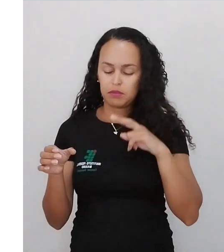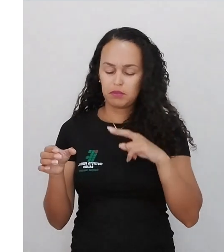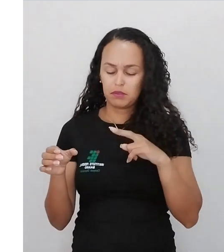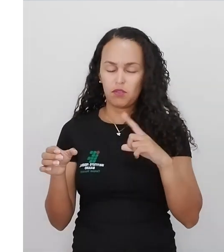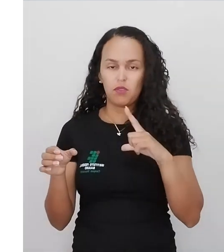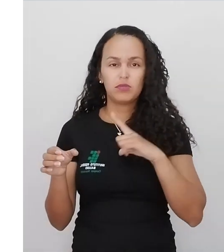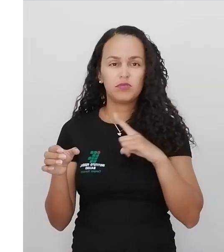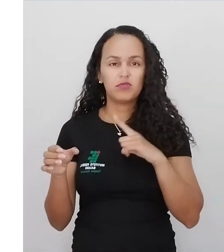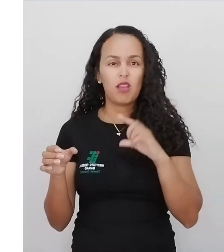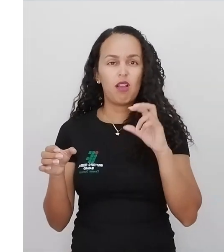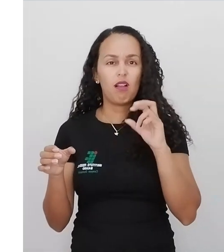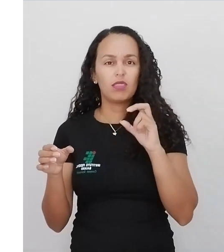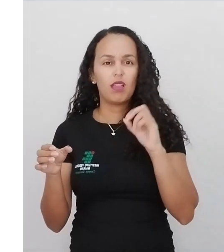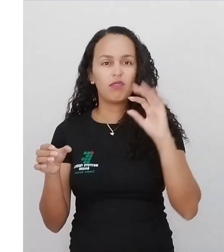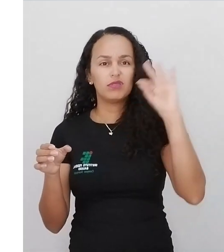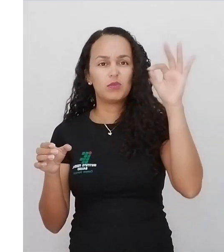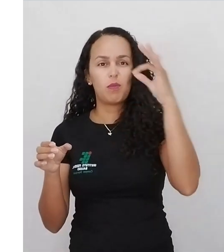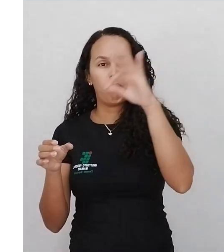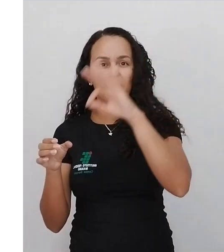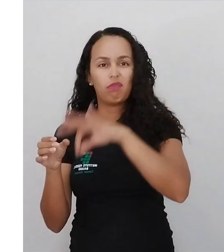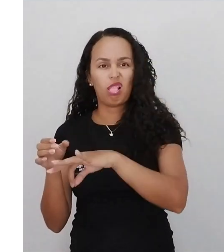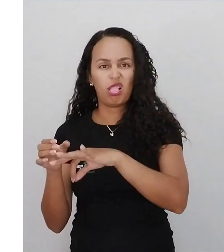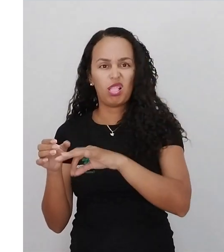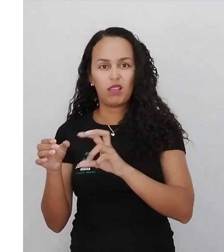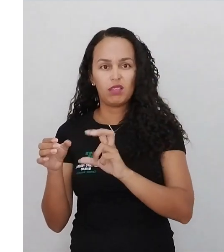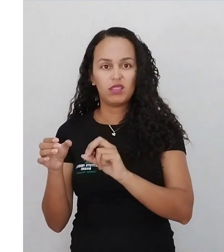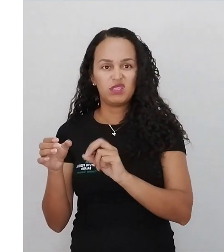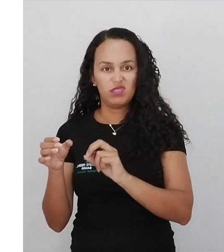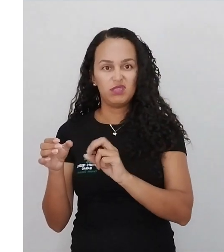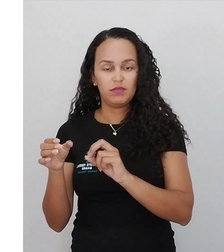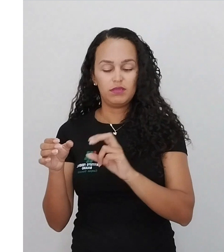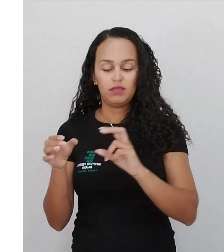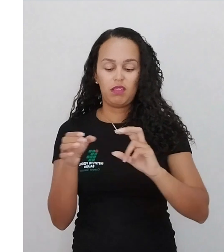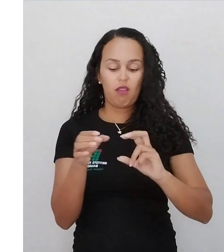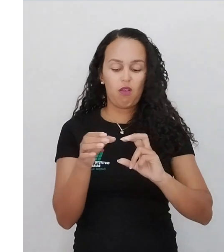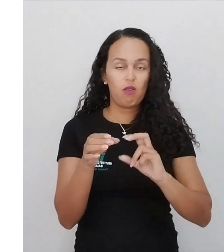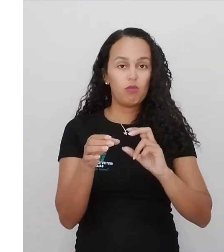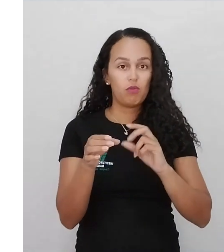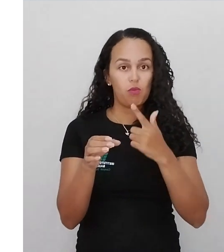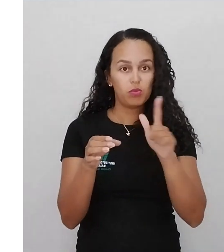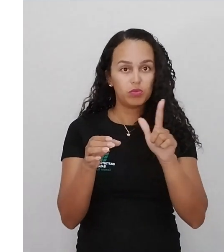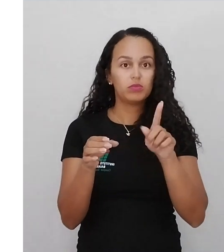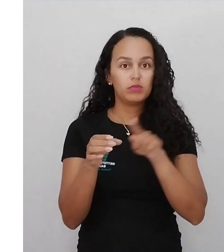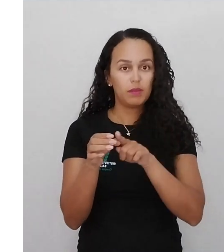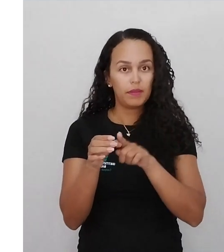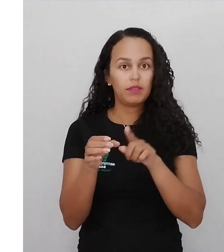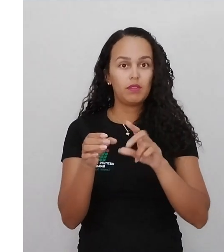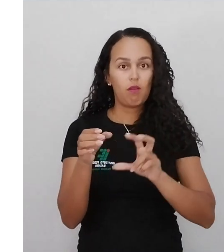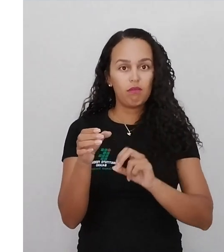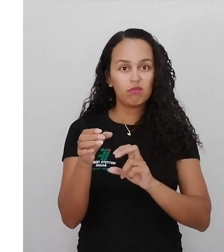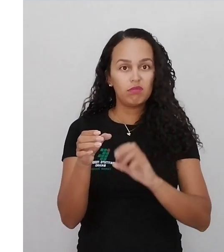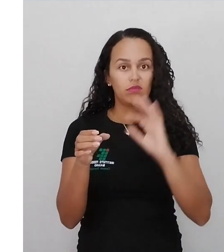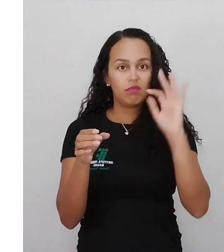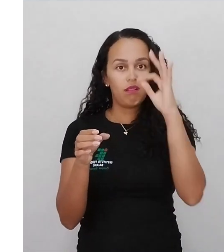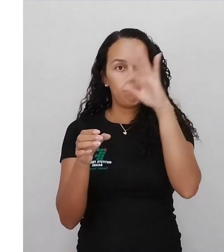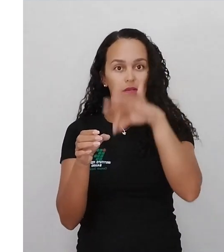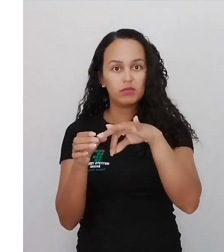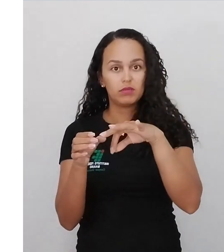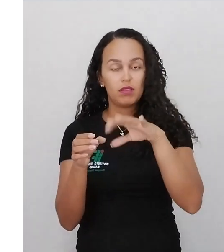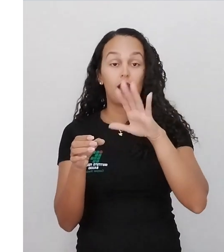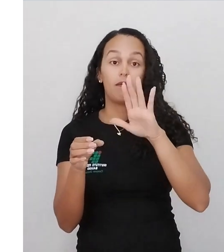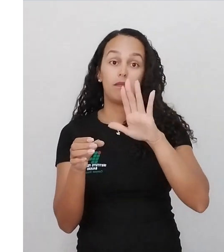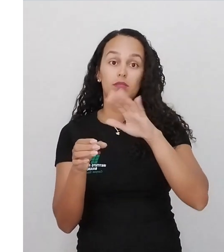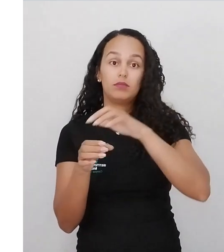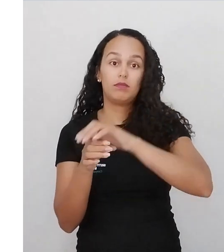ovos de moscas nos potes que estavam abertos. E aí o que Red fez foi